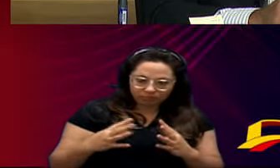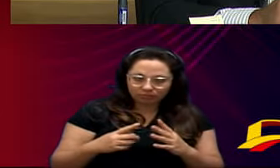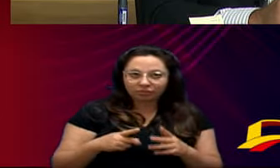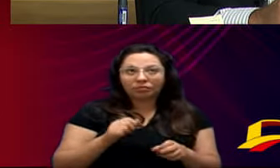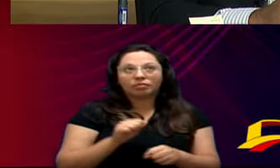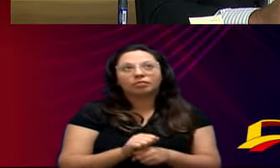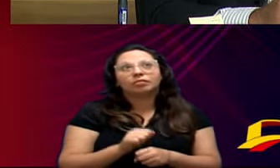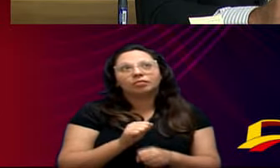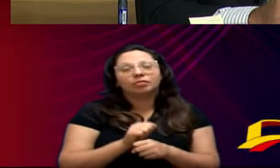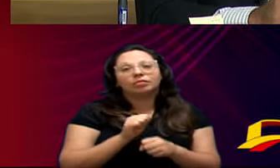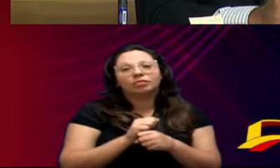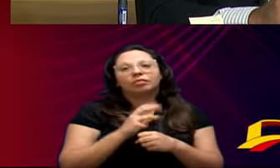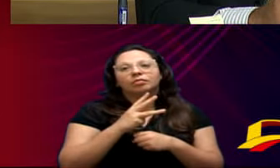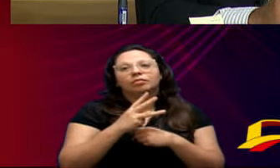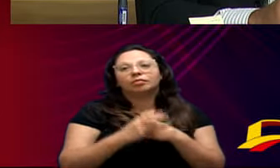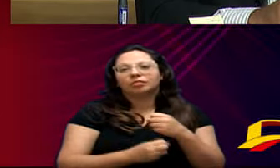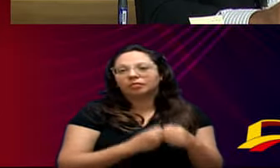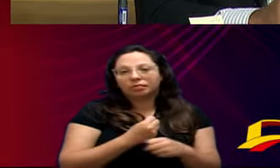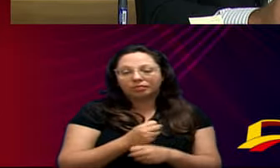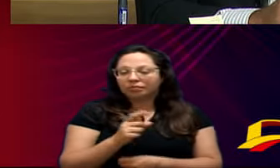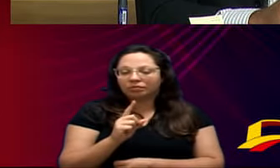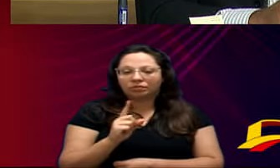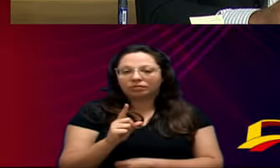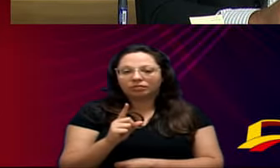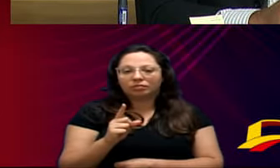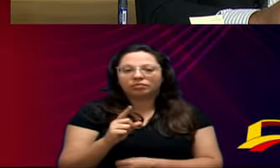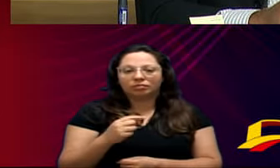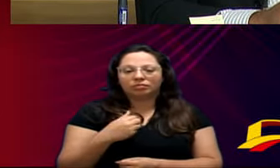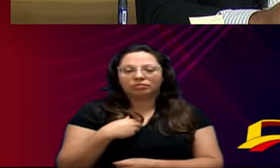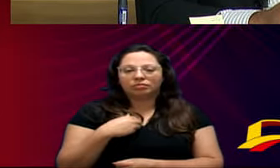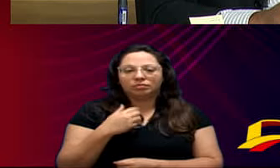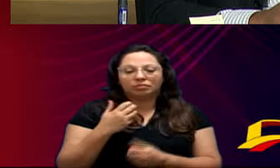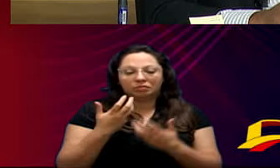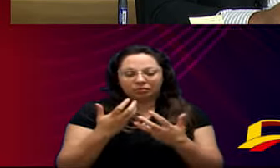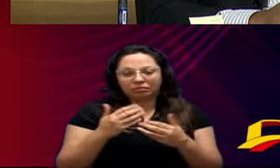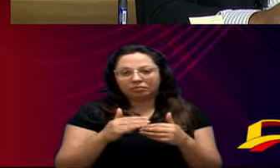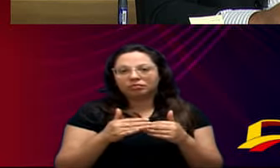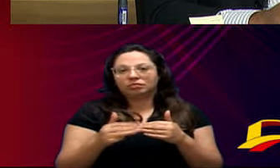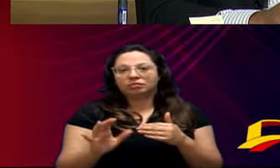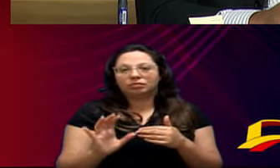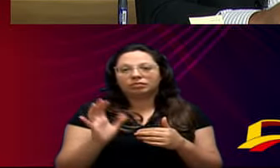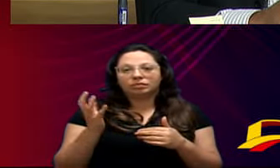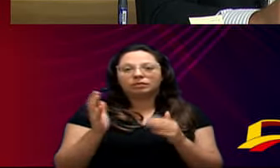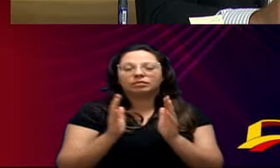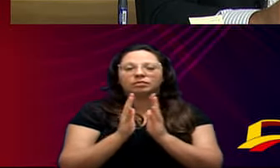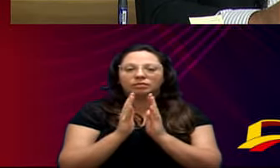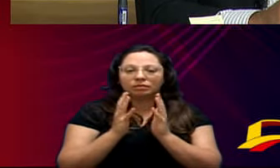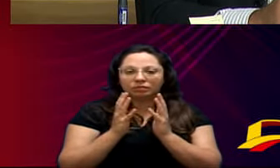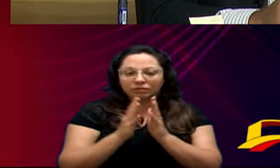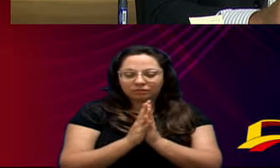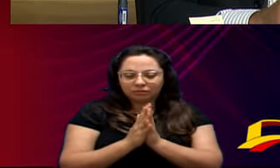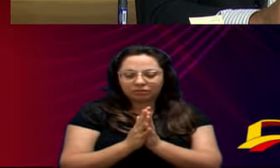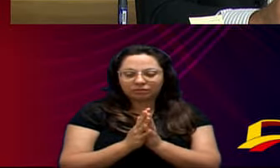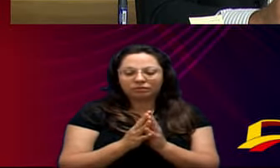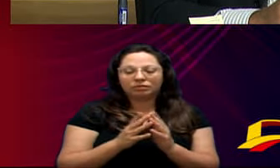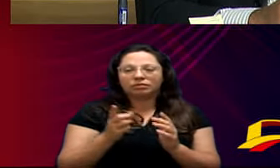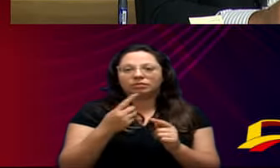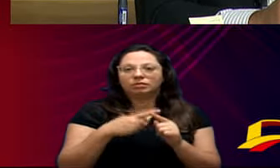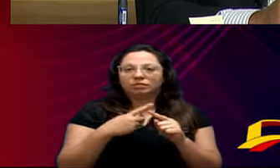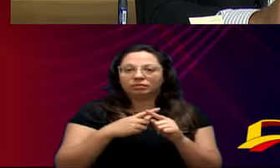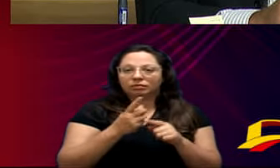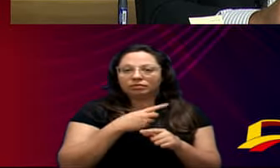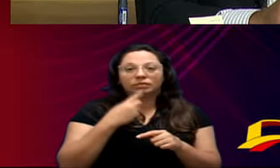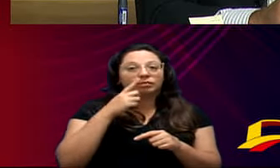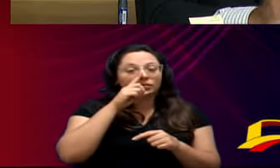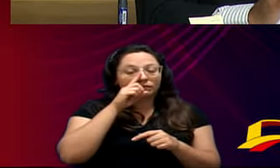aguardando TRS anos espero qu zero e faço votos que isso aconteça né Para que porque nós estamos colocando em risco a vida de